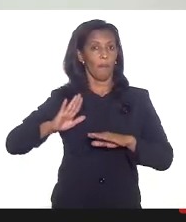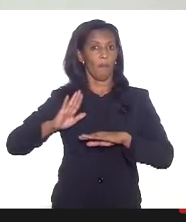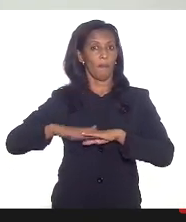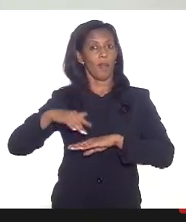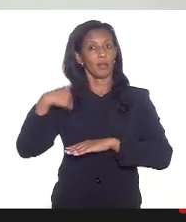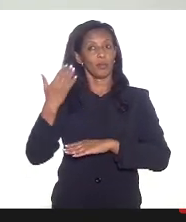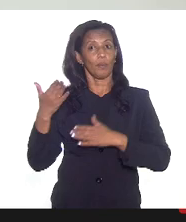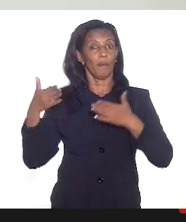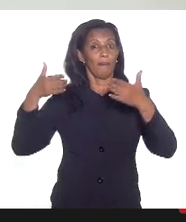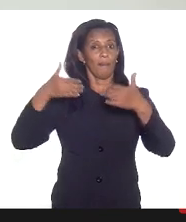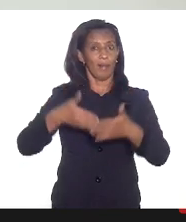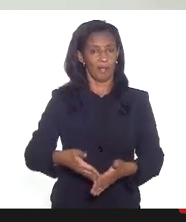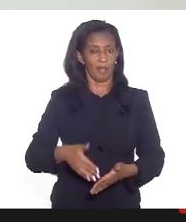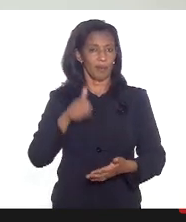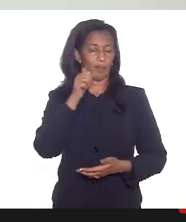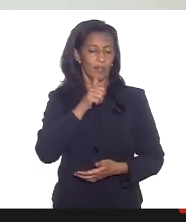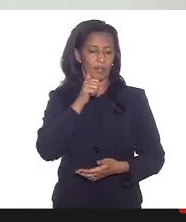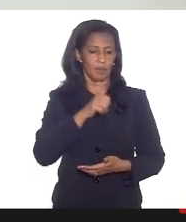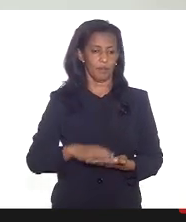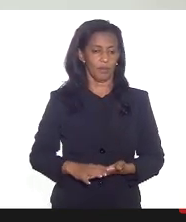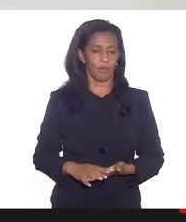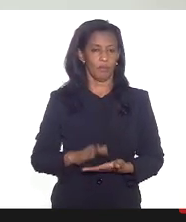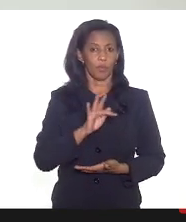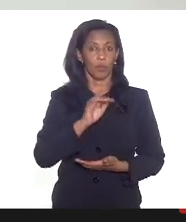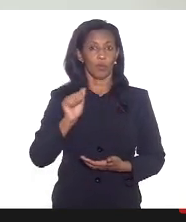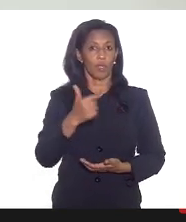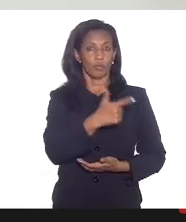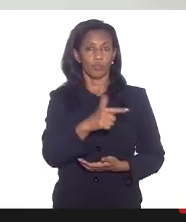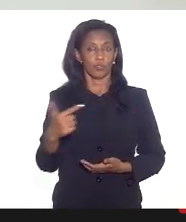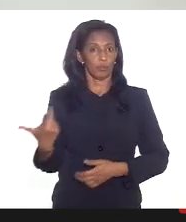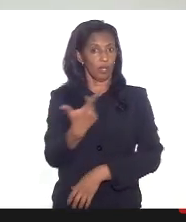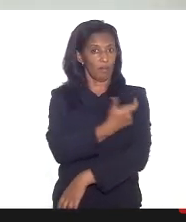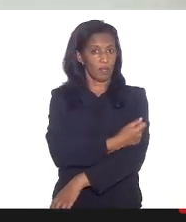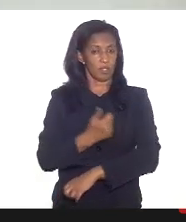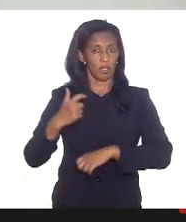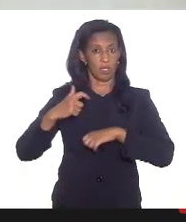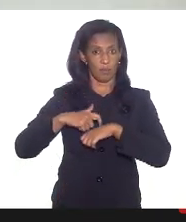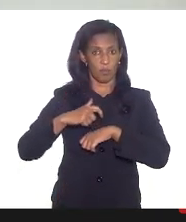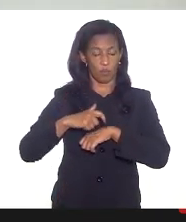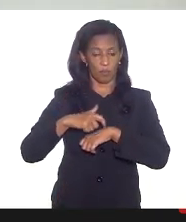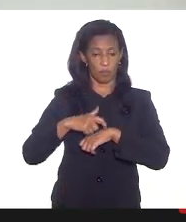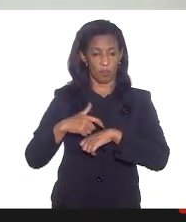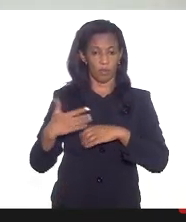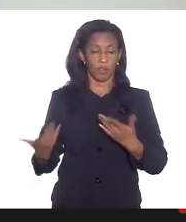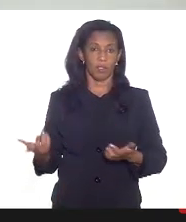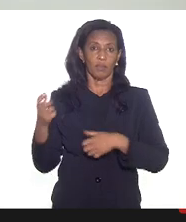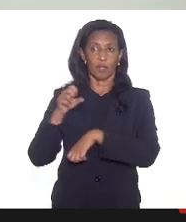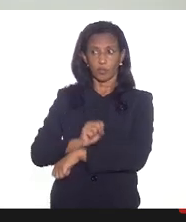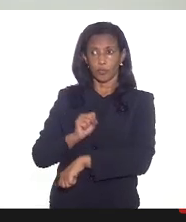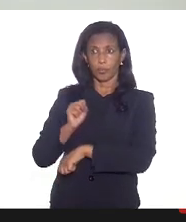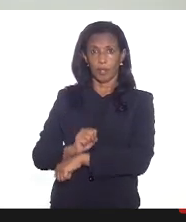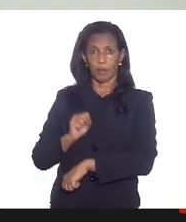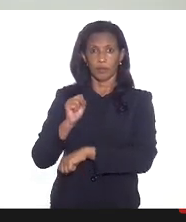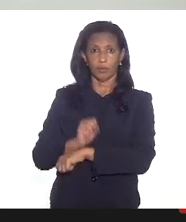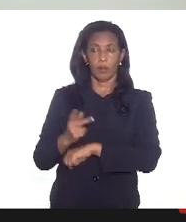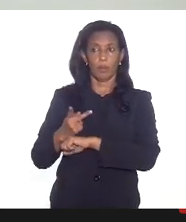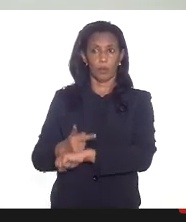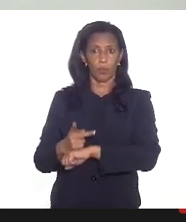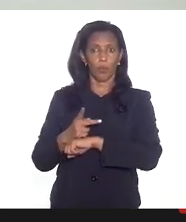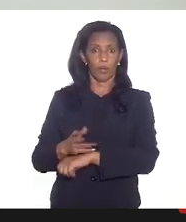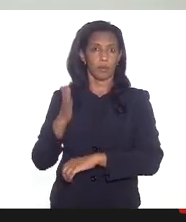barreira para pressa mulher o fato de não ter o imunizante naquele momento ela ter que ficar esperando e ficar